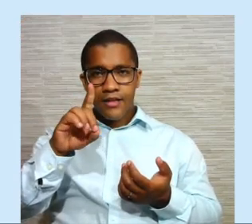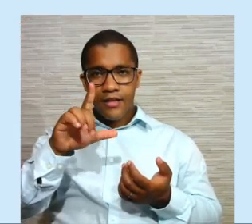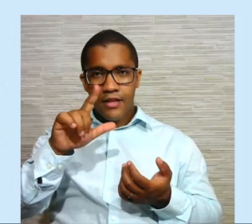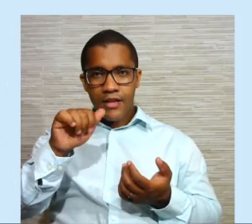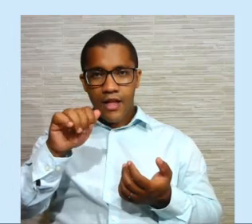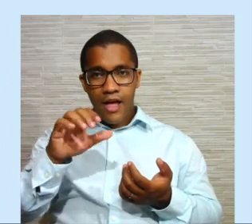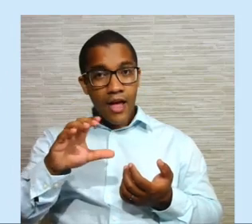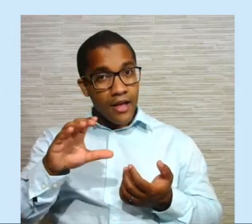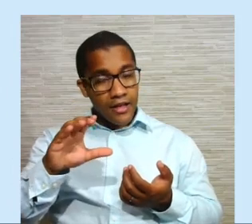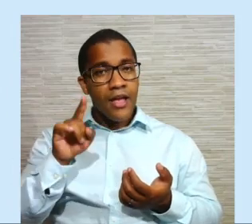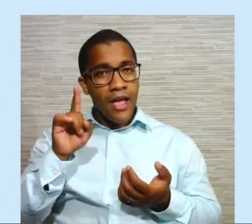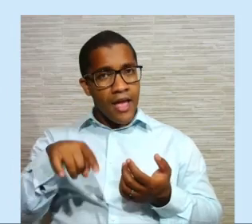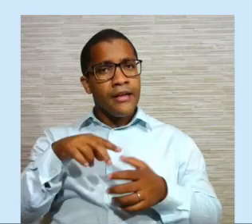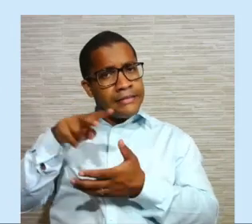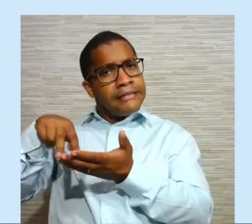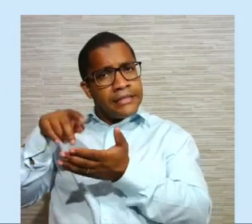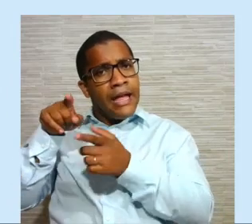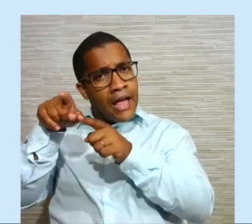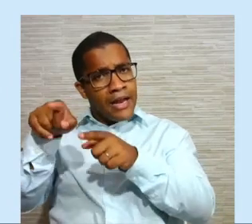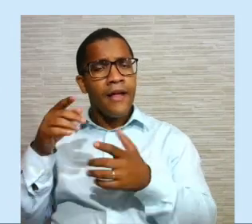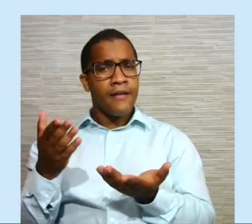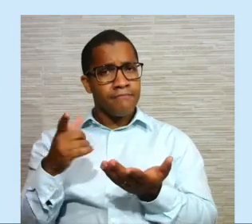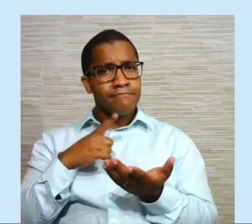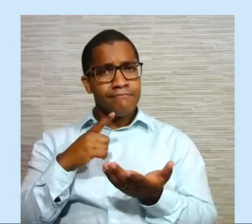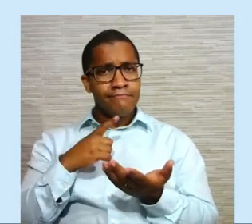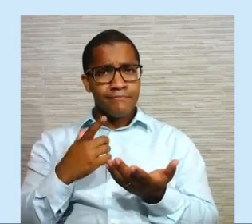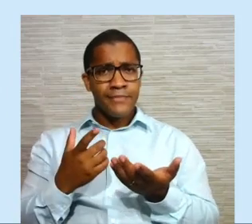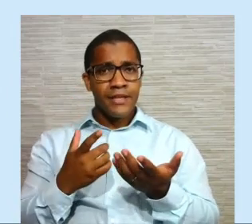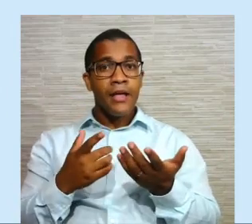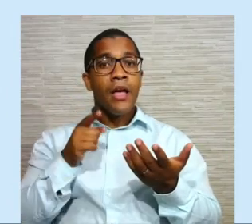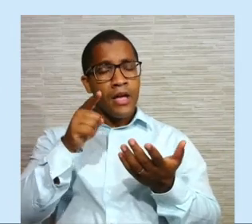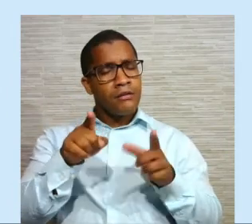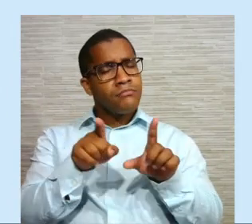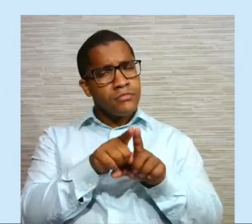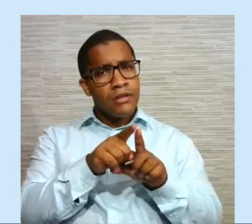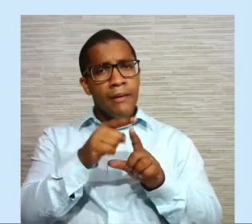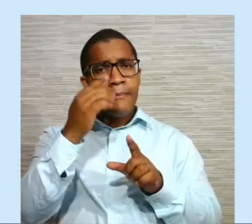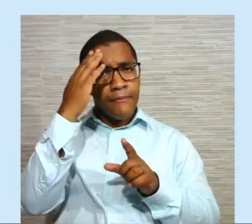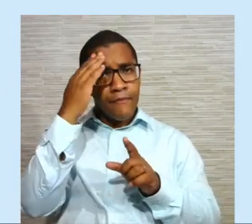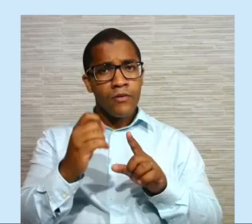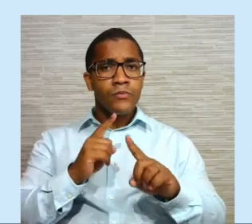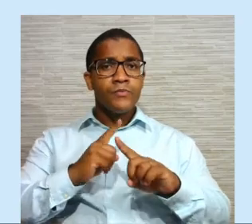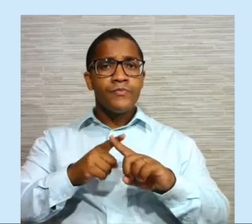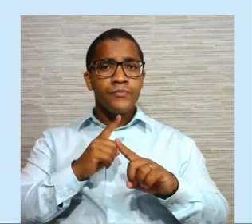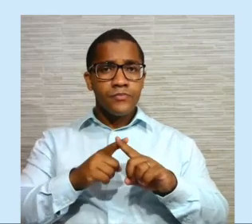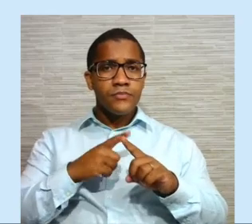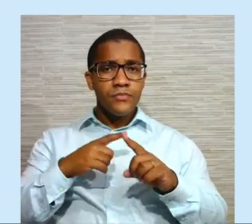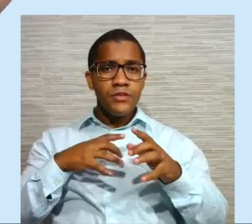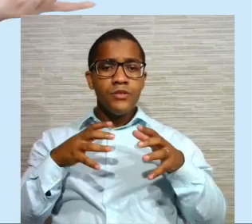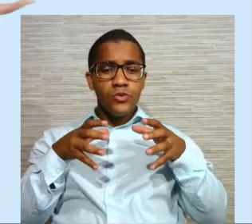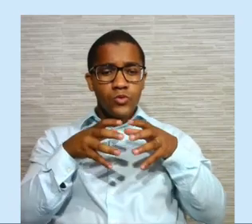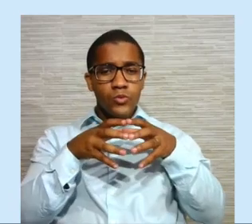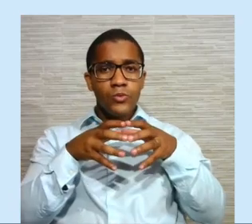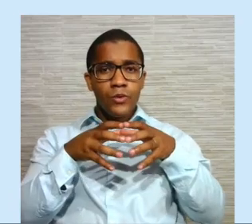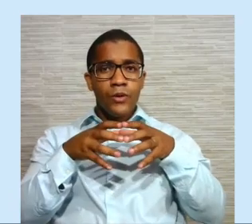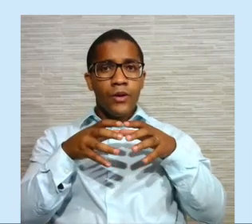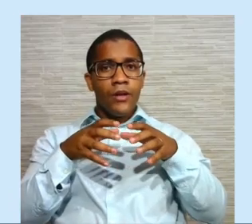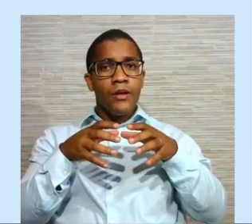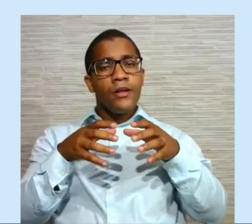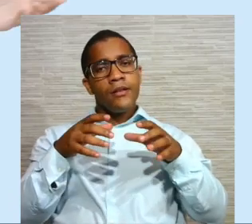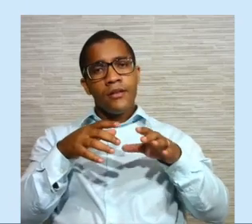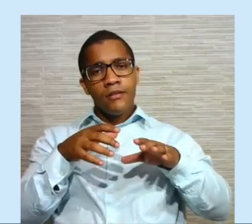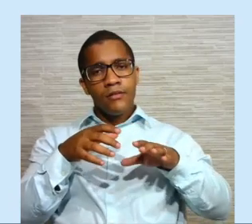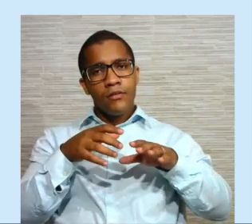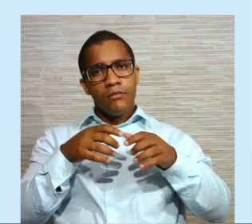época, era uma dançarina de Chacrinha. Então, assim, foi um grande artista e ele fazia também caravanas, né,